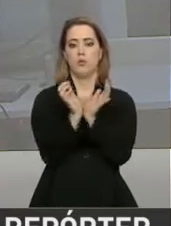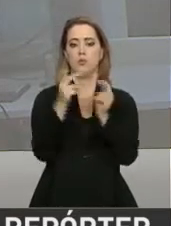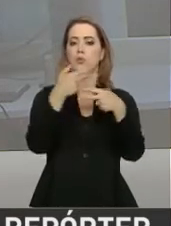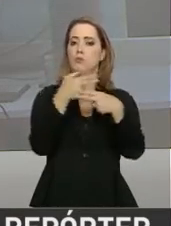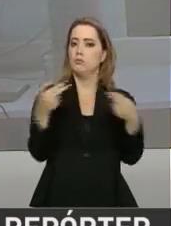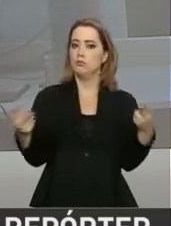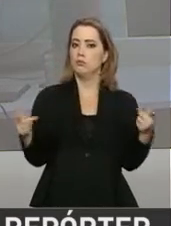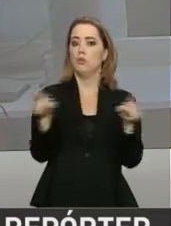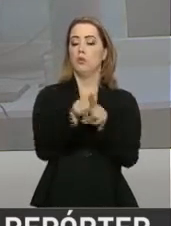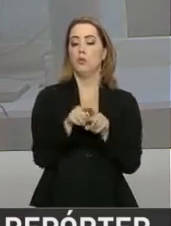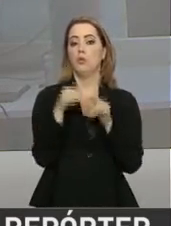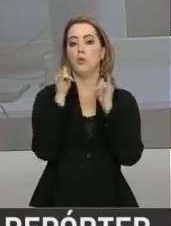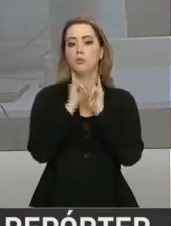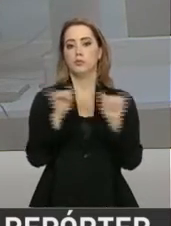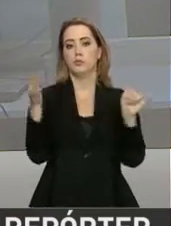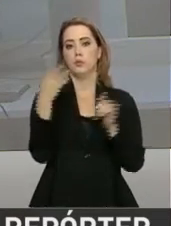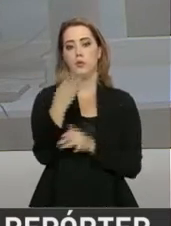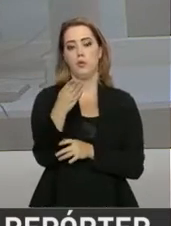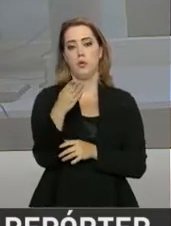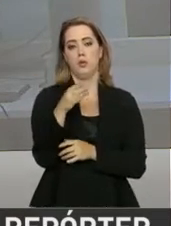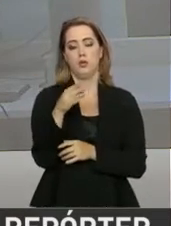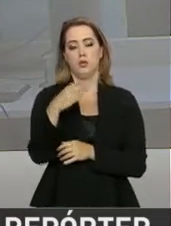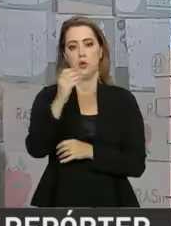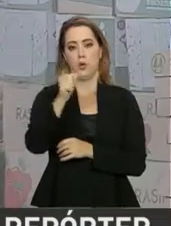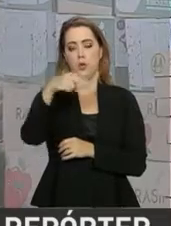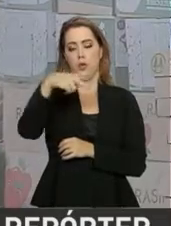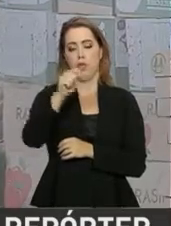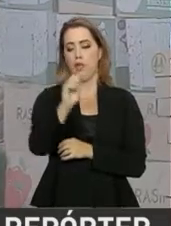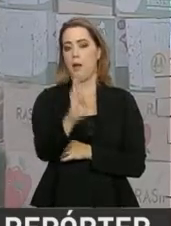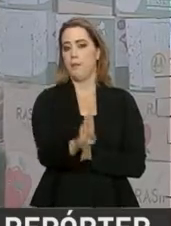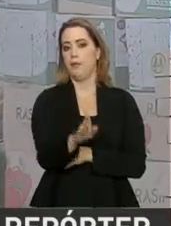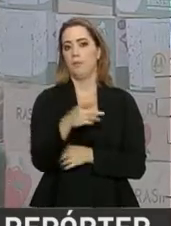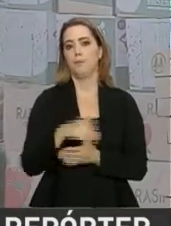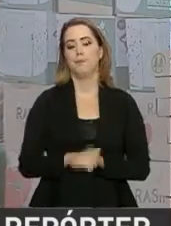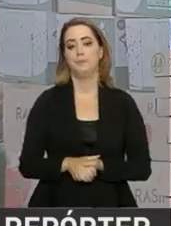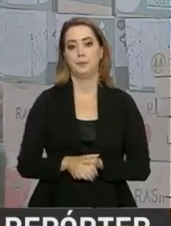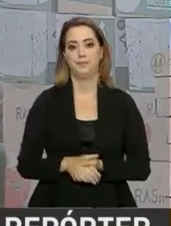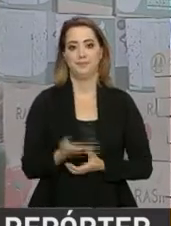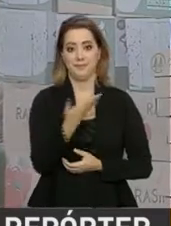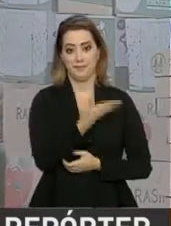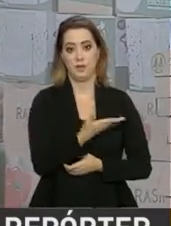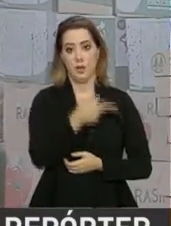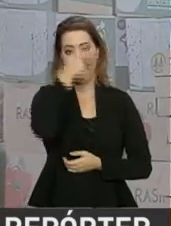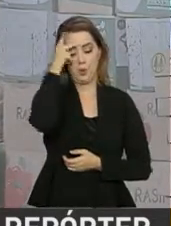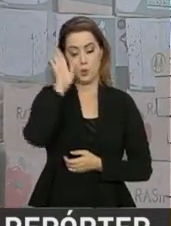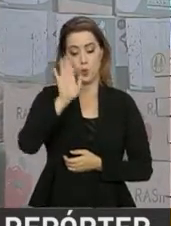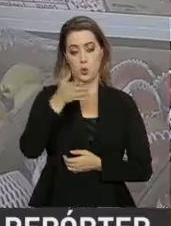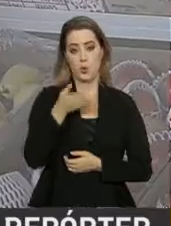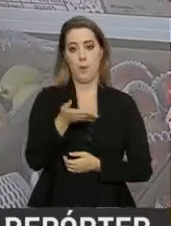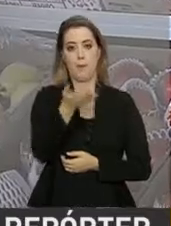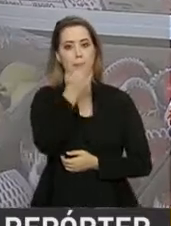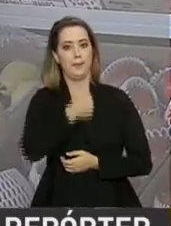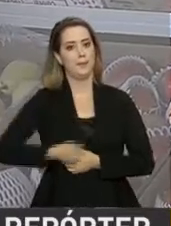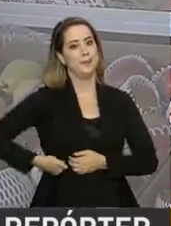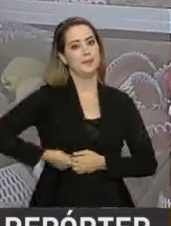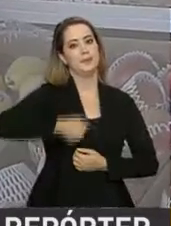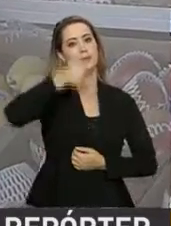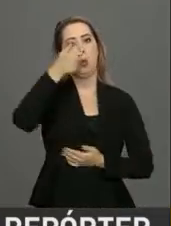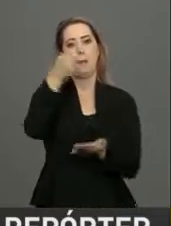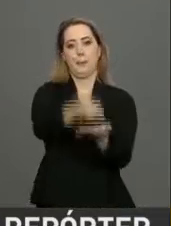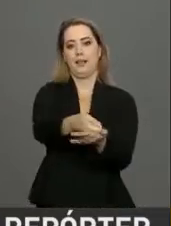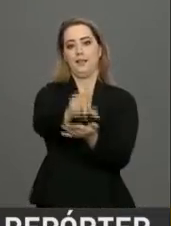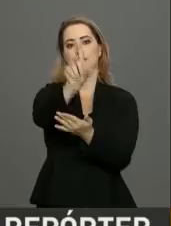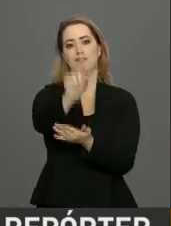pela Conab, a Companhia Nacional de Abastecimento. O brasileiro já pode comer melhor pagando menos. Frutas e